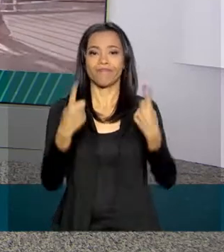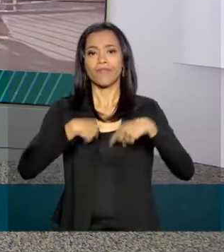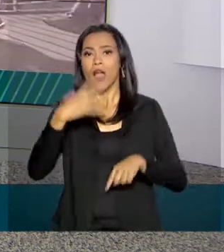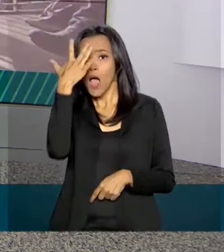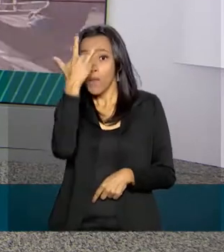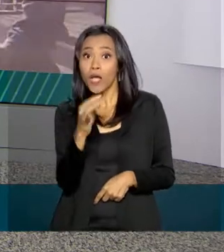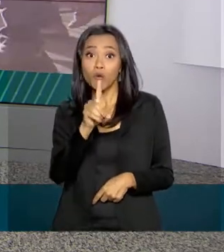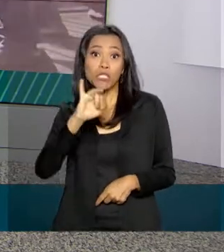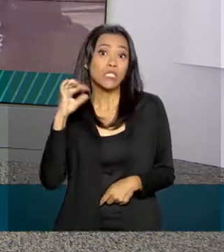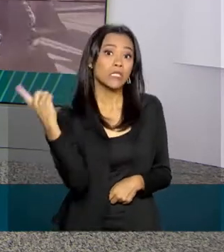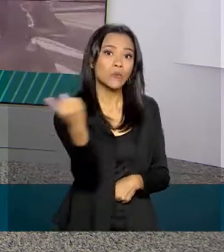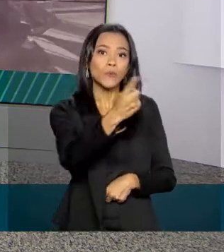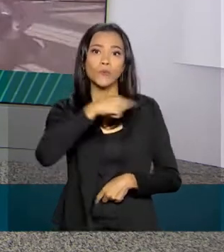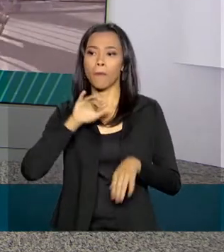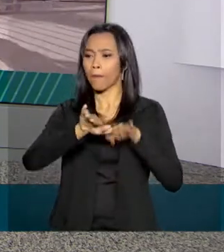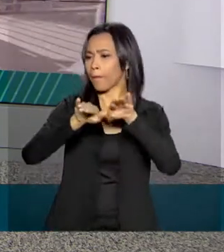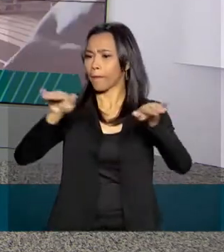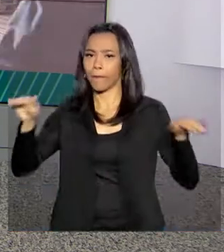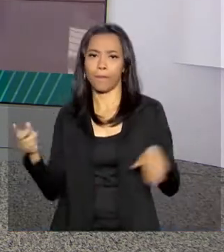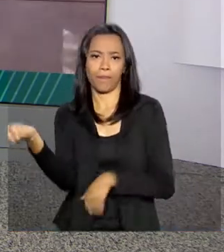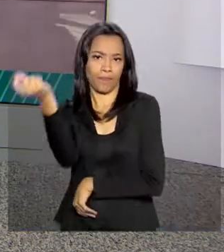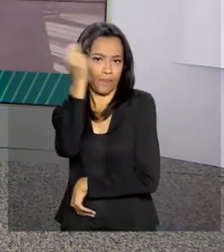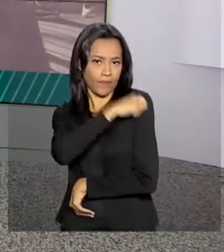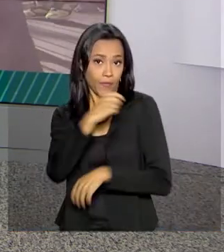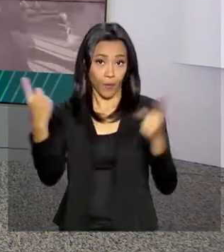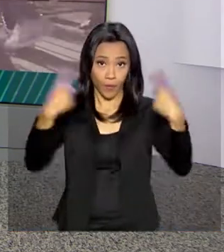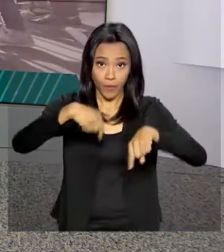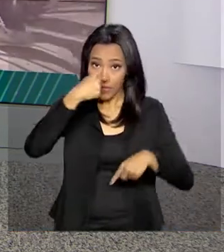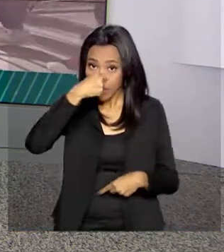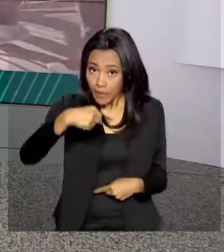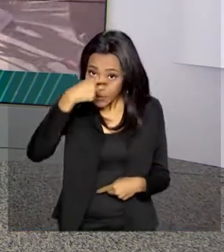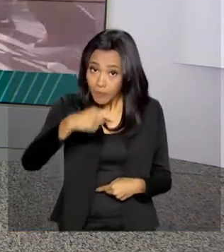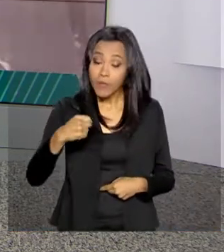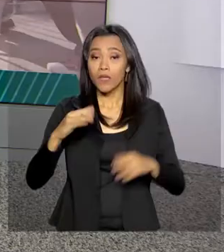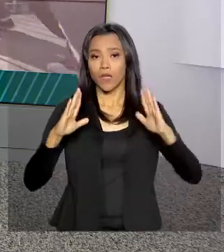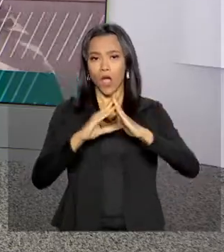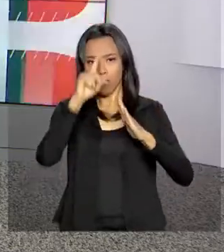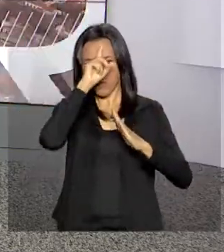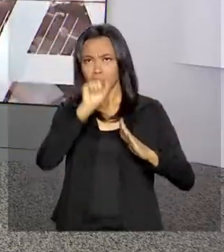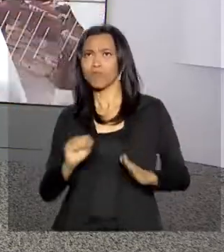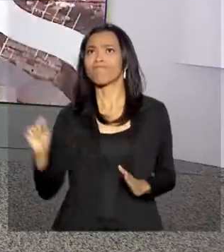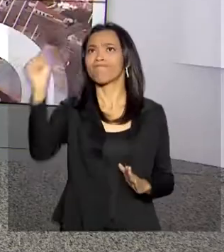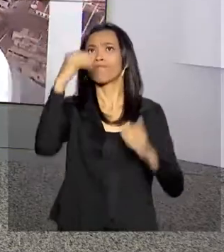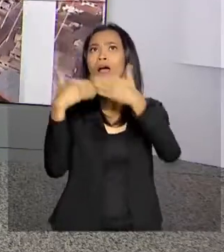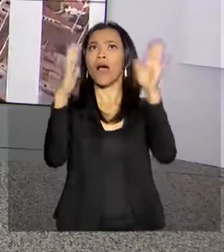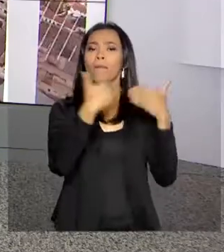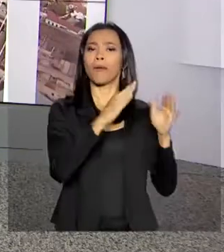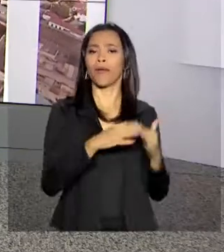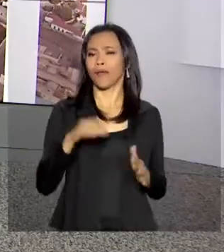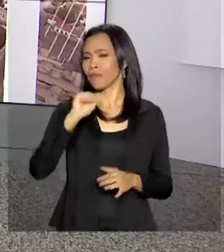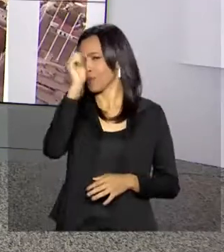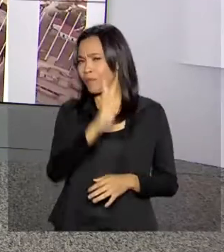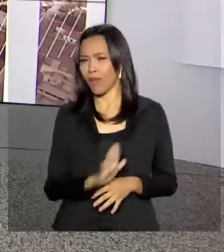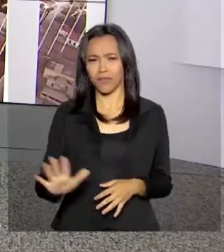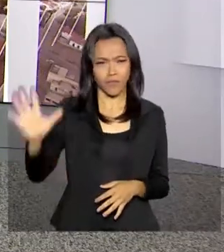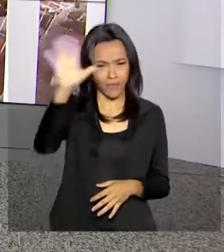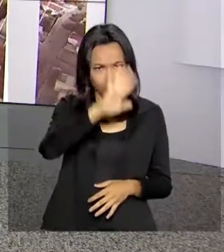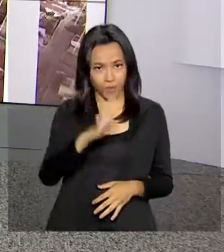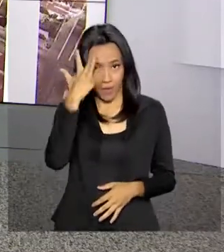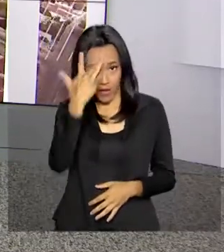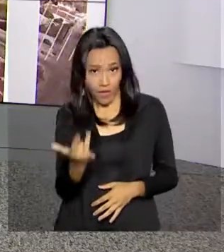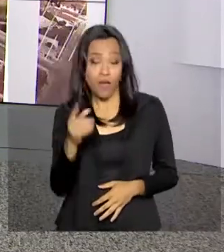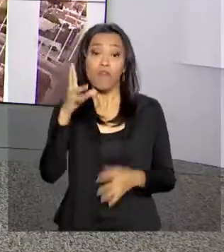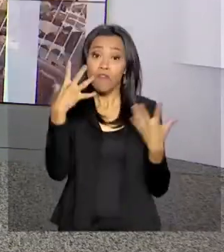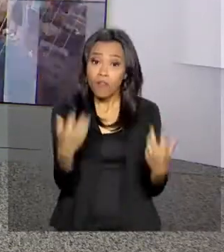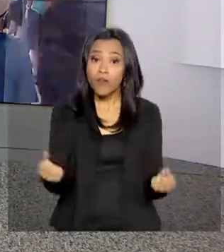Amanhã é o dia D de mobilização da campanha contra a gripe. Os postos estarão abertos em todo o Brasil. Vamos então ao Rio de Janeiro